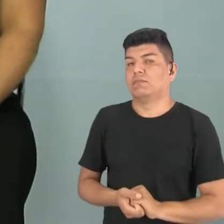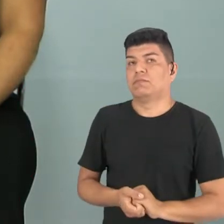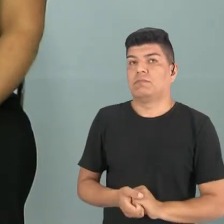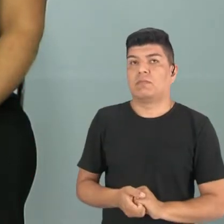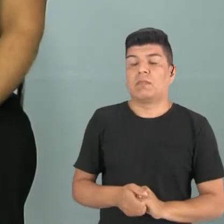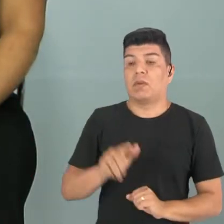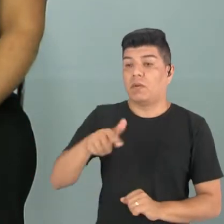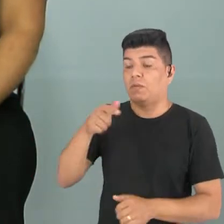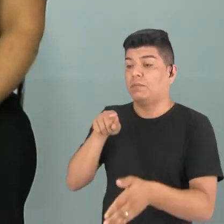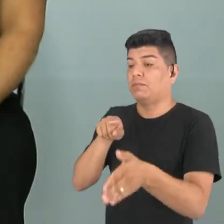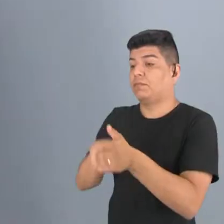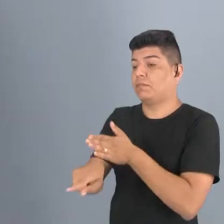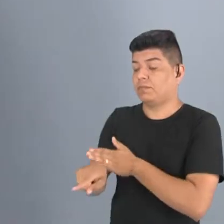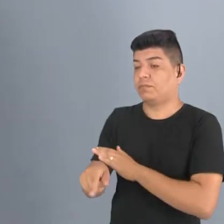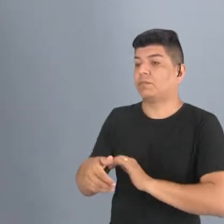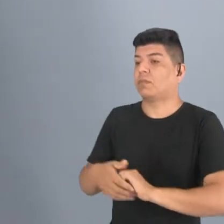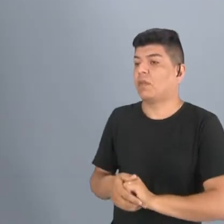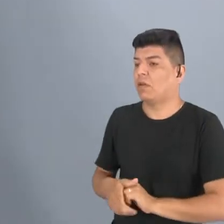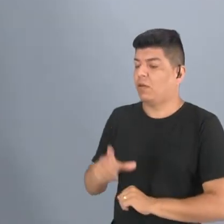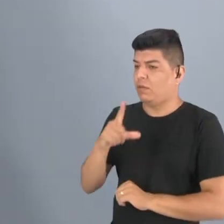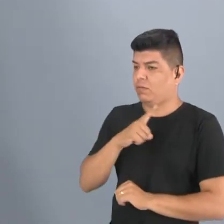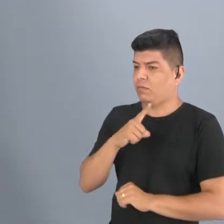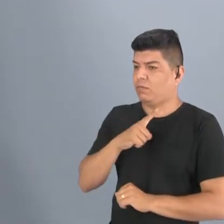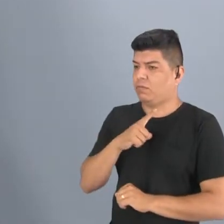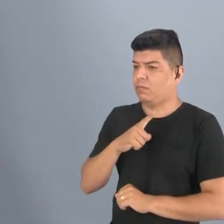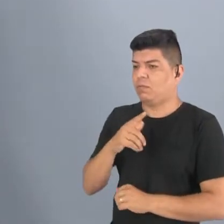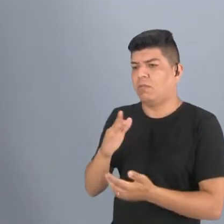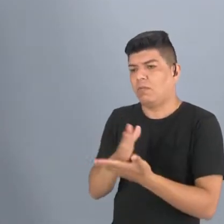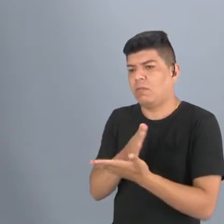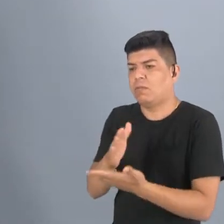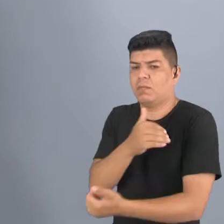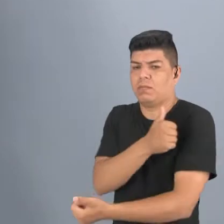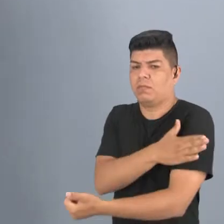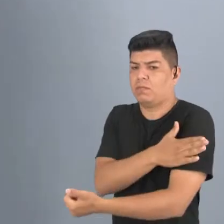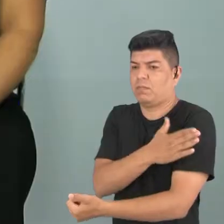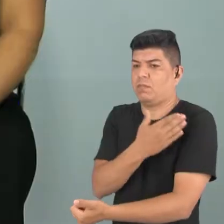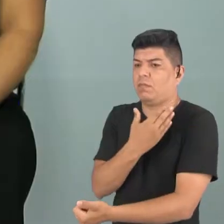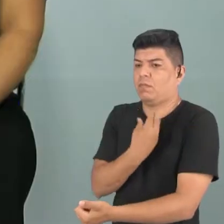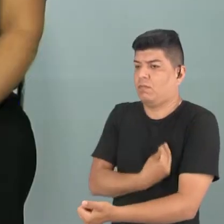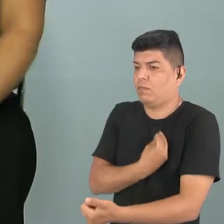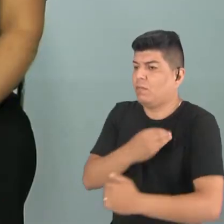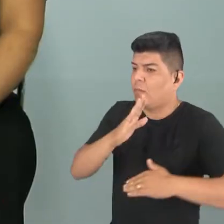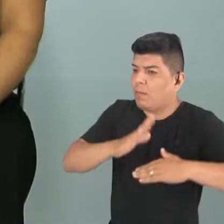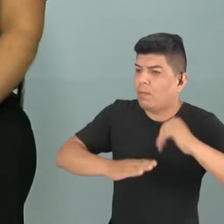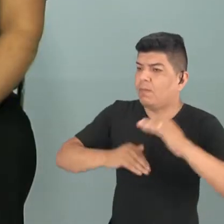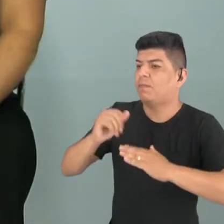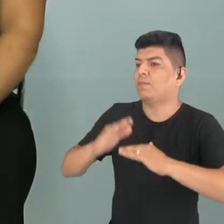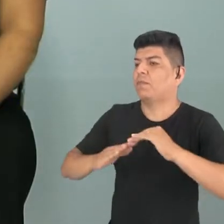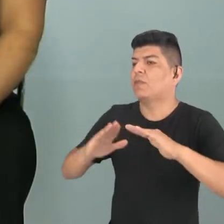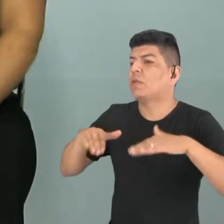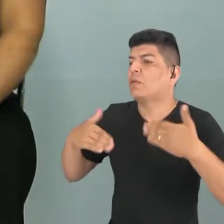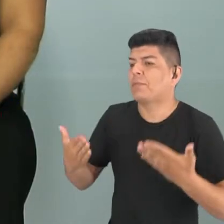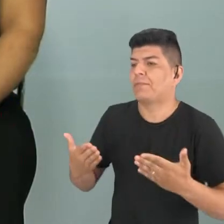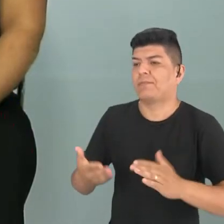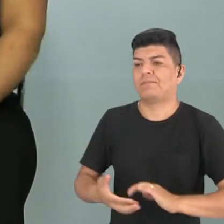outra pergunta é a seguinte: você teve algum tipo de preconceito durante a sua vida profissional nessa época? Quais